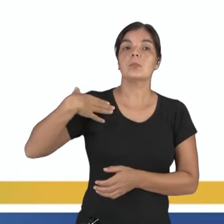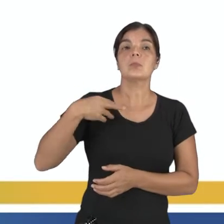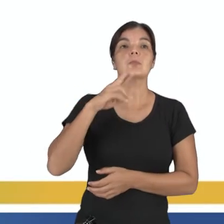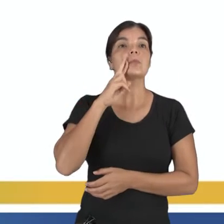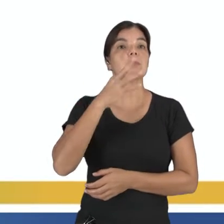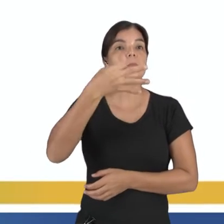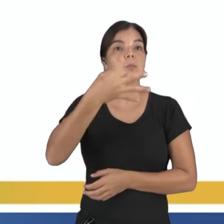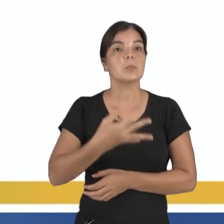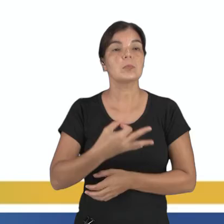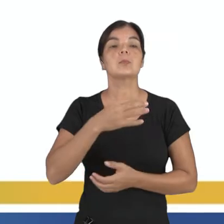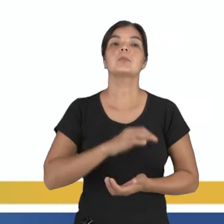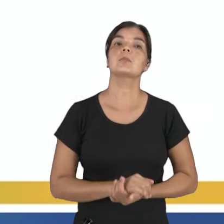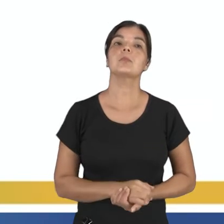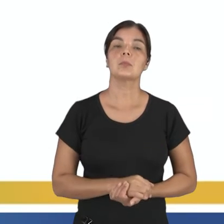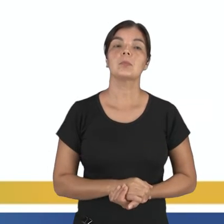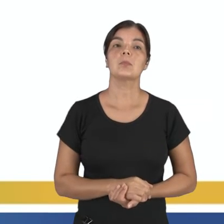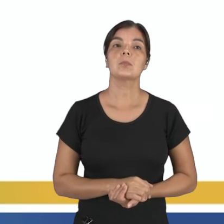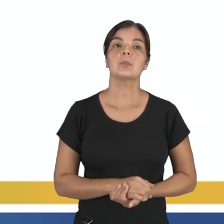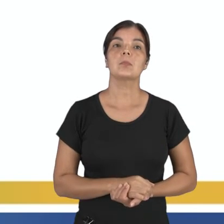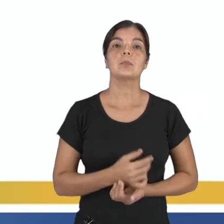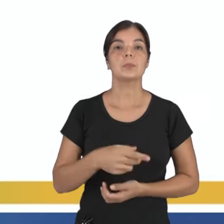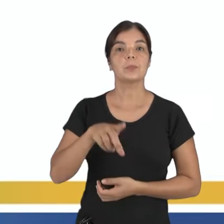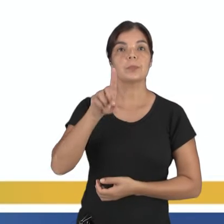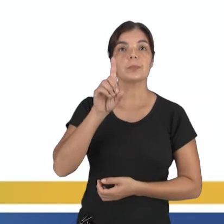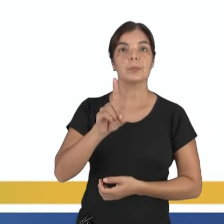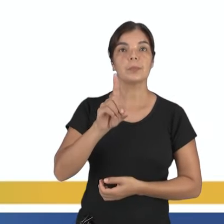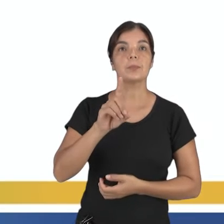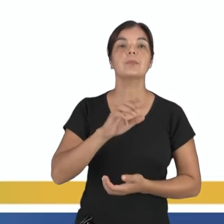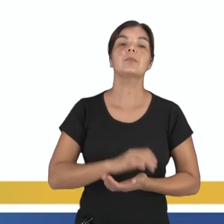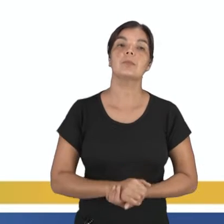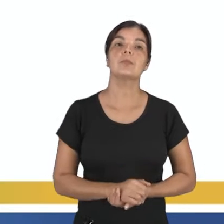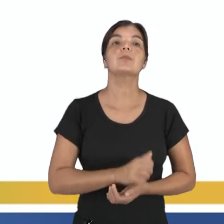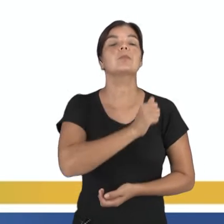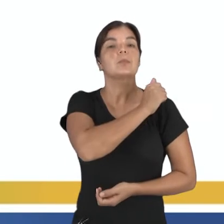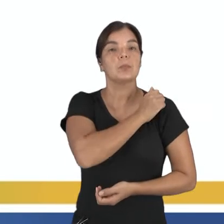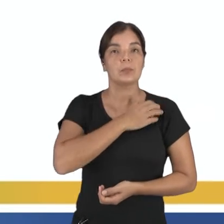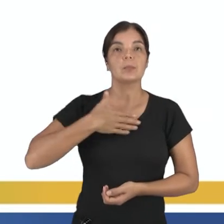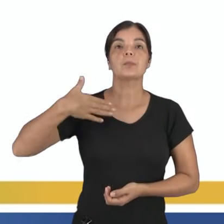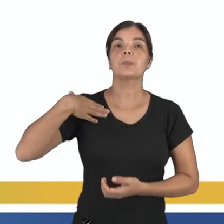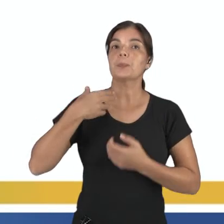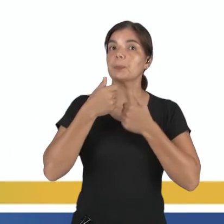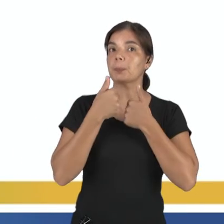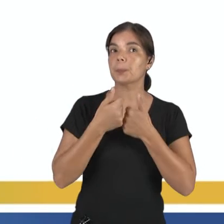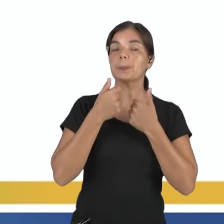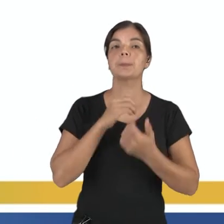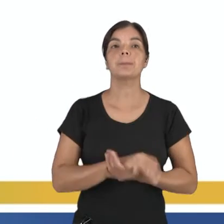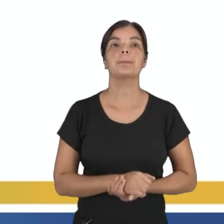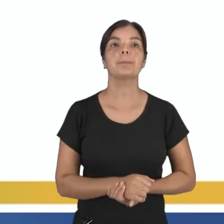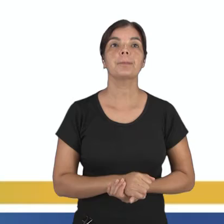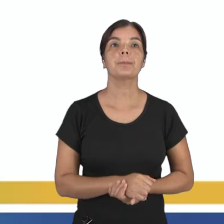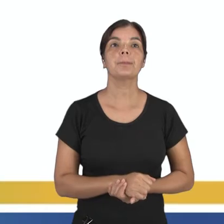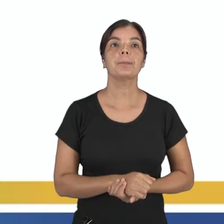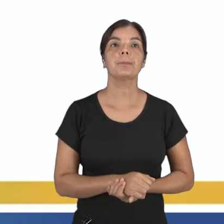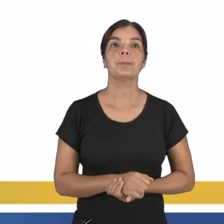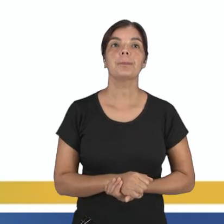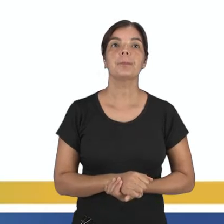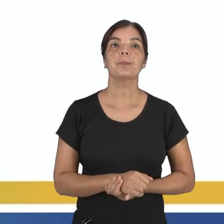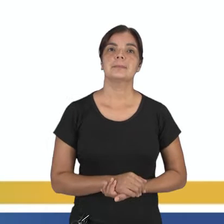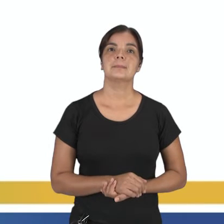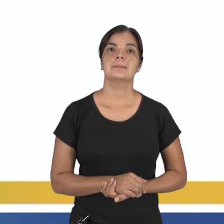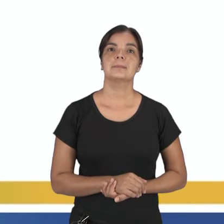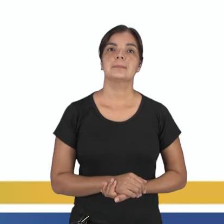nós vamos ter a alternativa certa, é a alternativa de Aristóteles, tá bom, gente? Vamos para a próxima